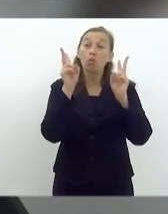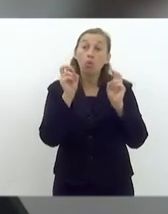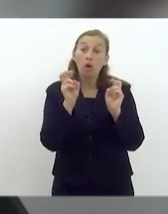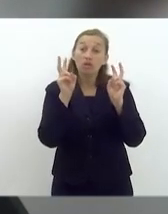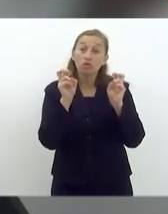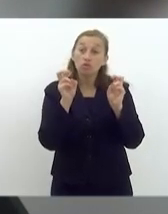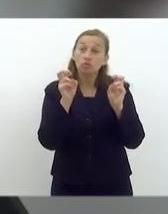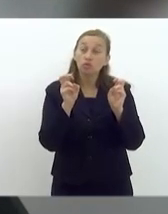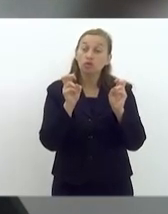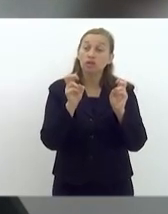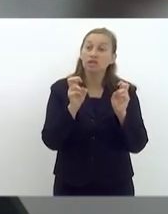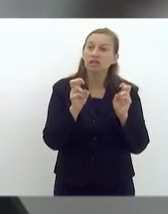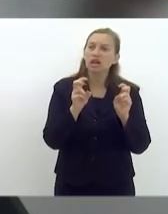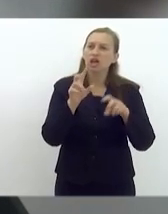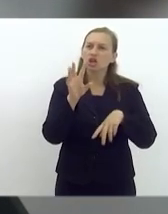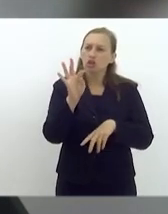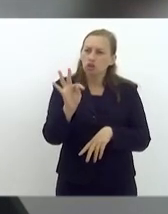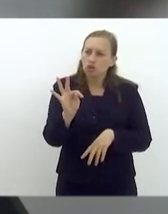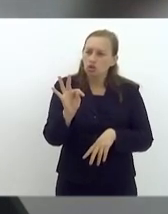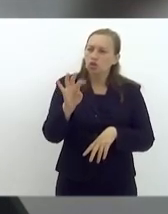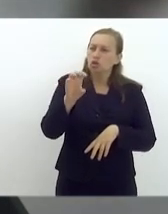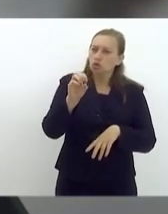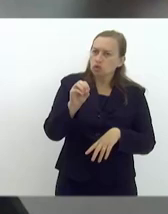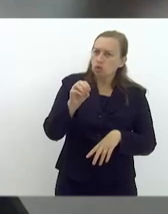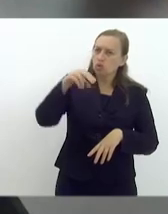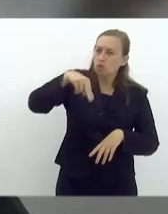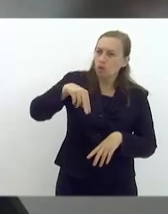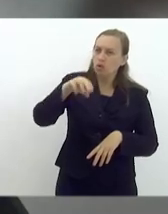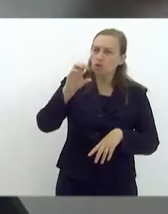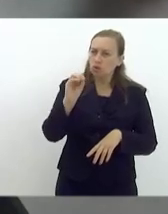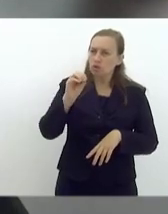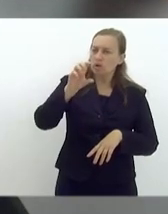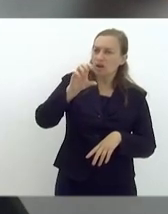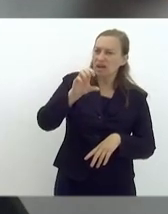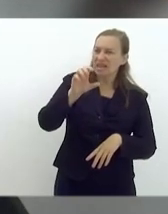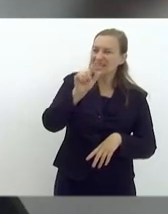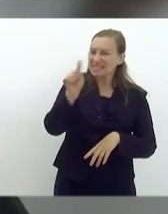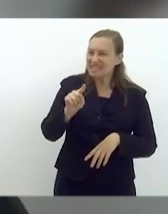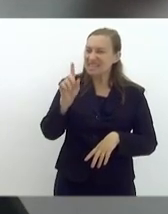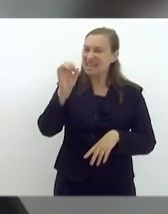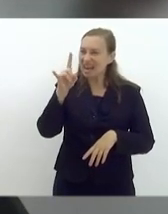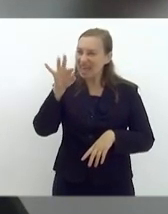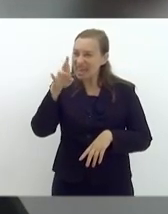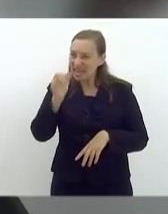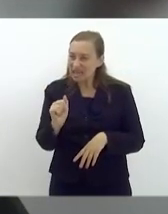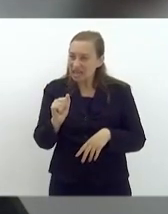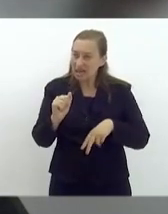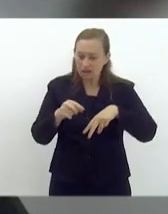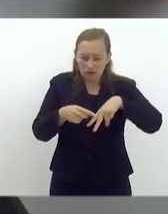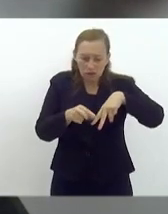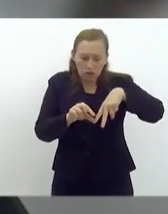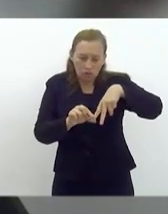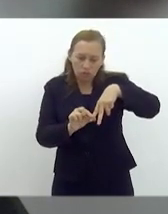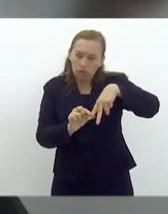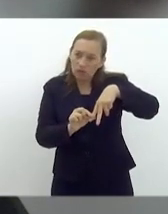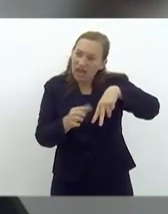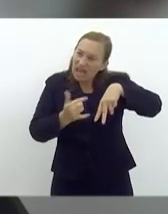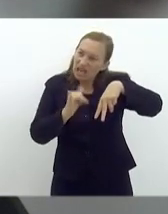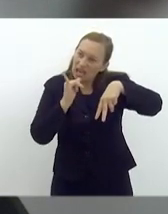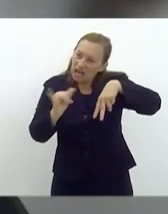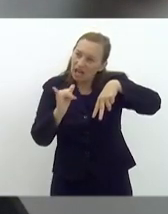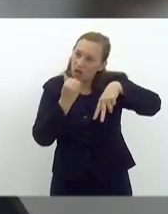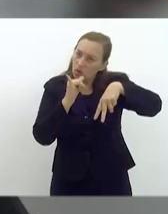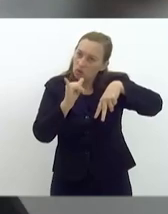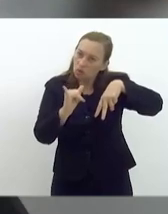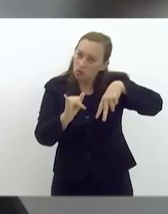colocação tornozeleira eletrônica nesses indivíduos para tentar inibir porque todas realmente a maioria delas